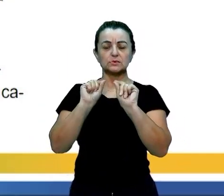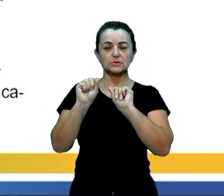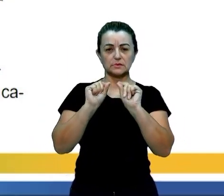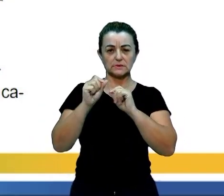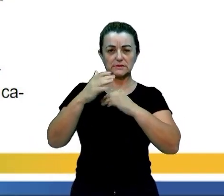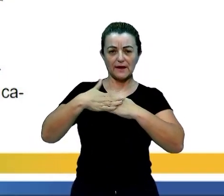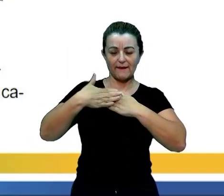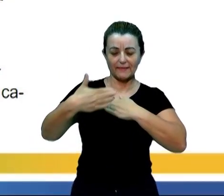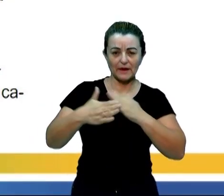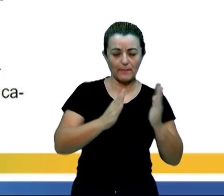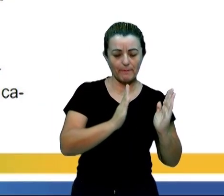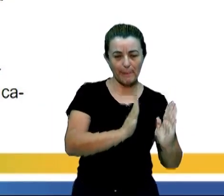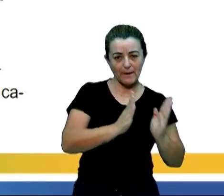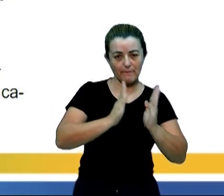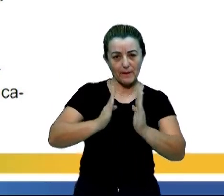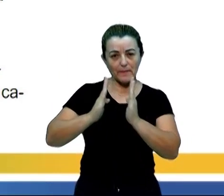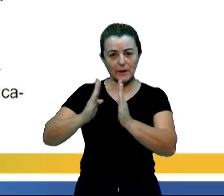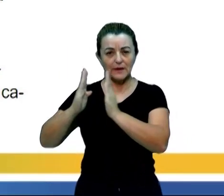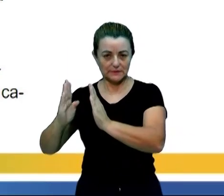subsequentes